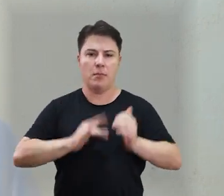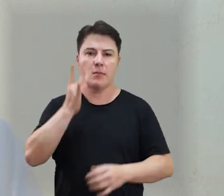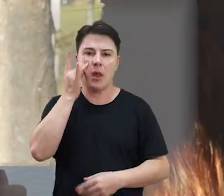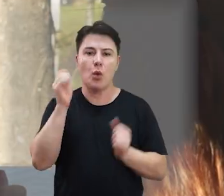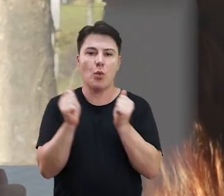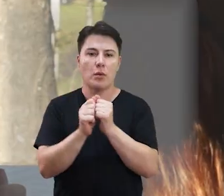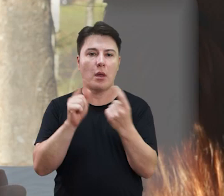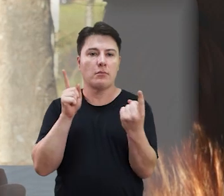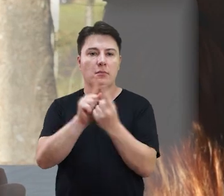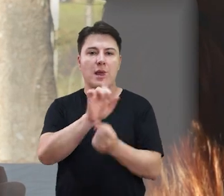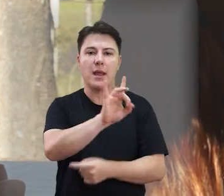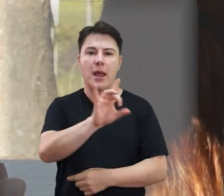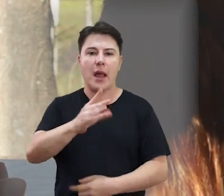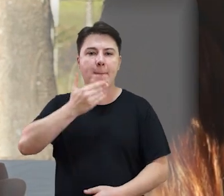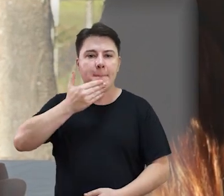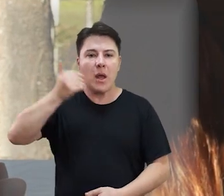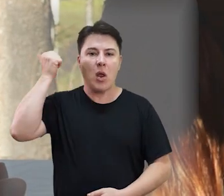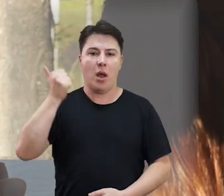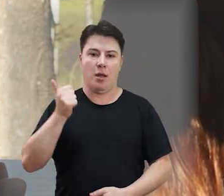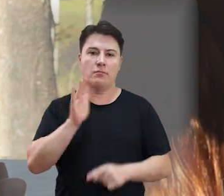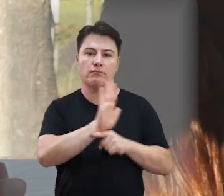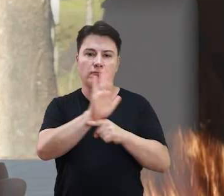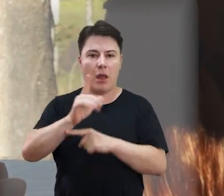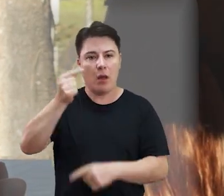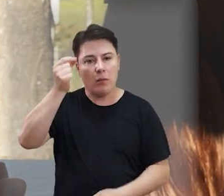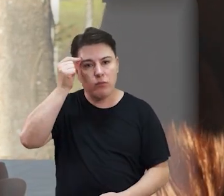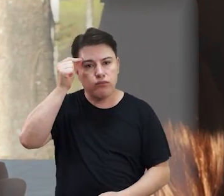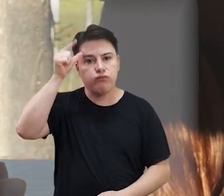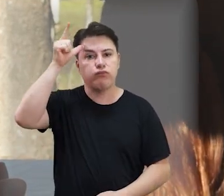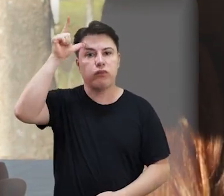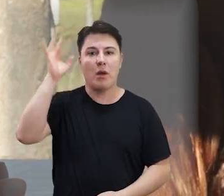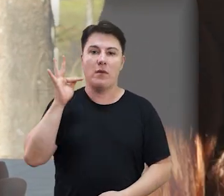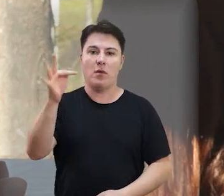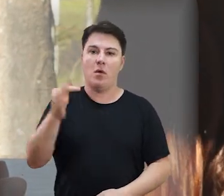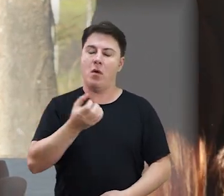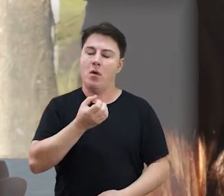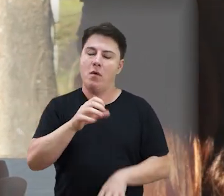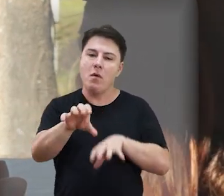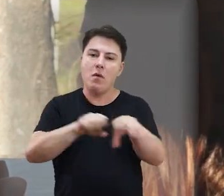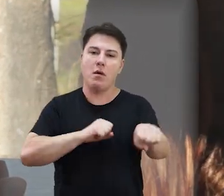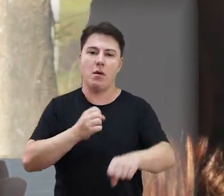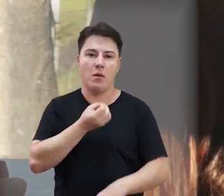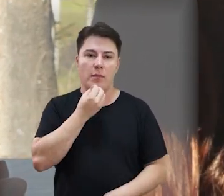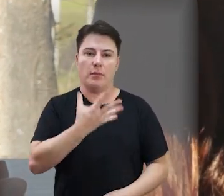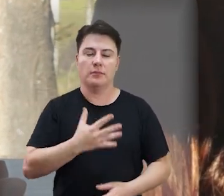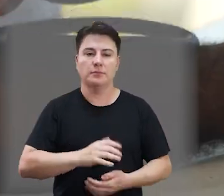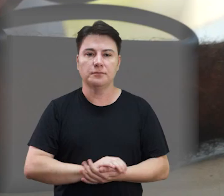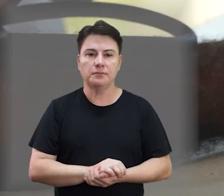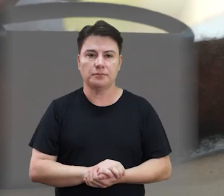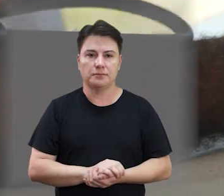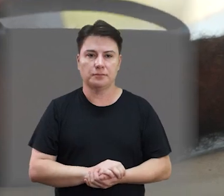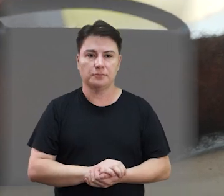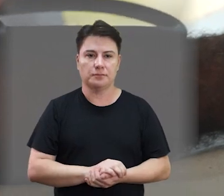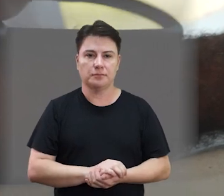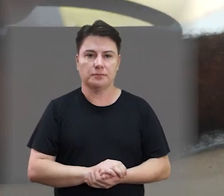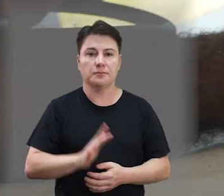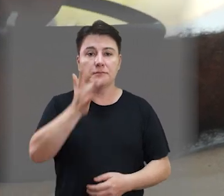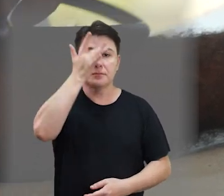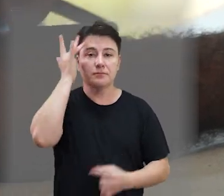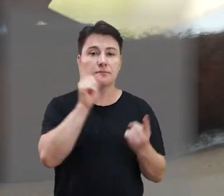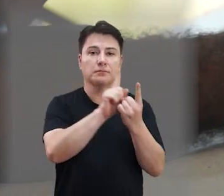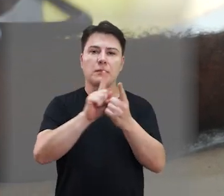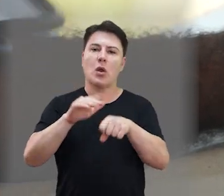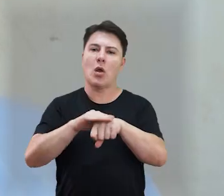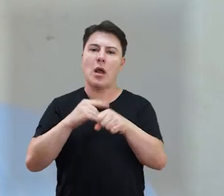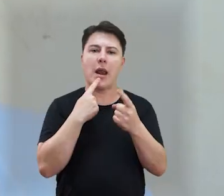crucial para esse aluno do terceiro ano do curso de fá poder sair da sala de aula e ter um contato direto com